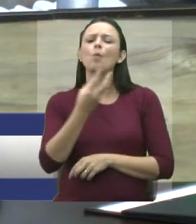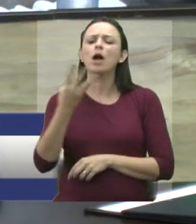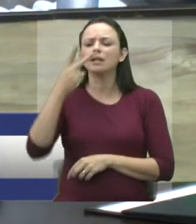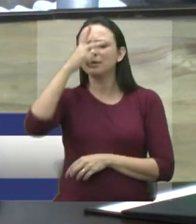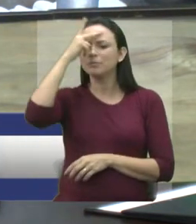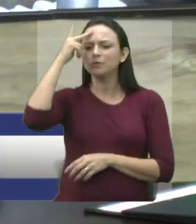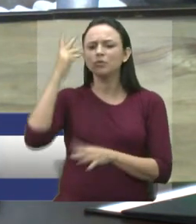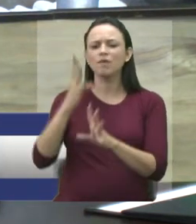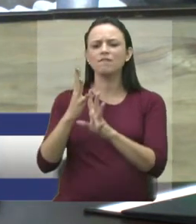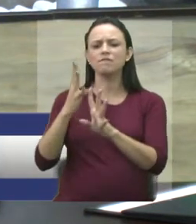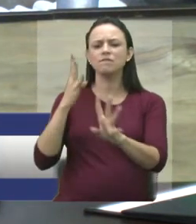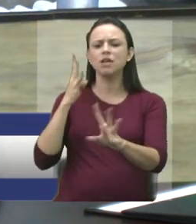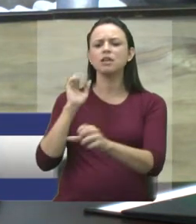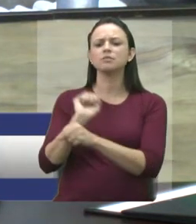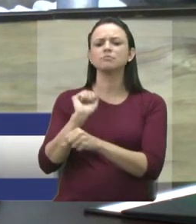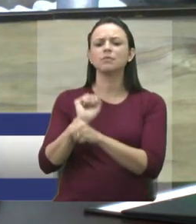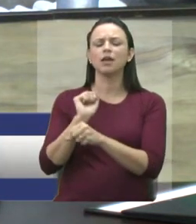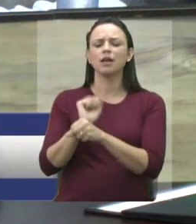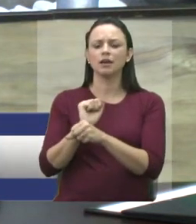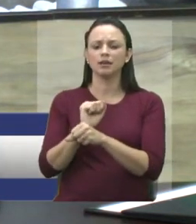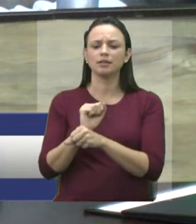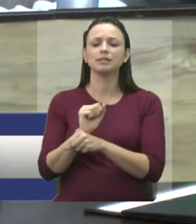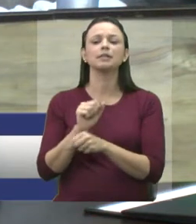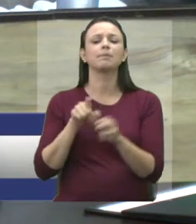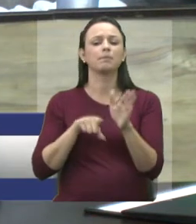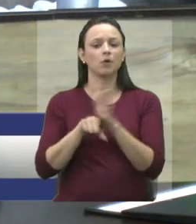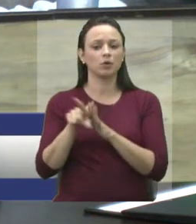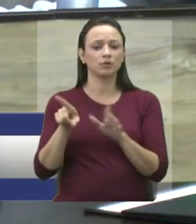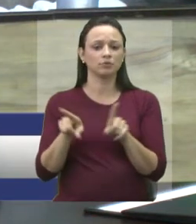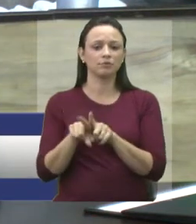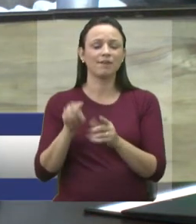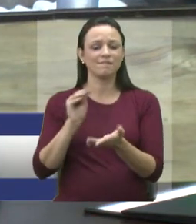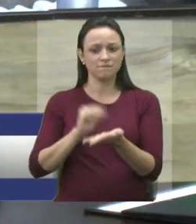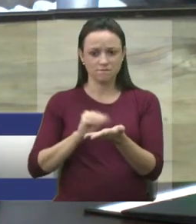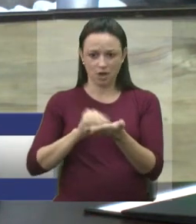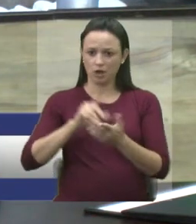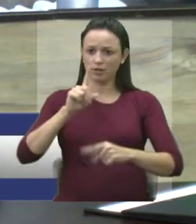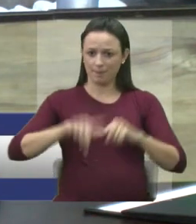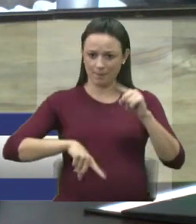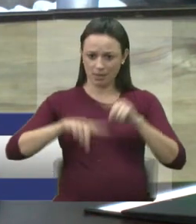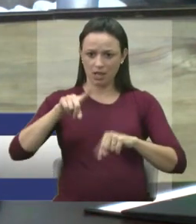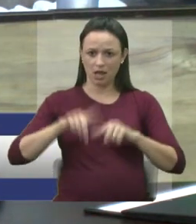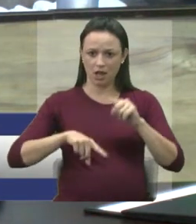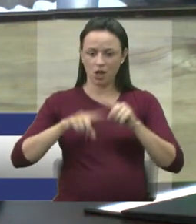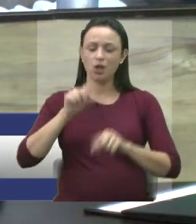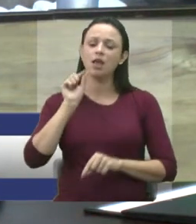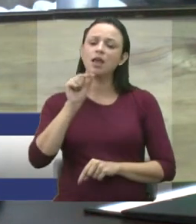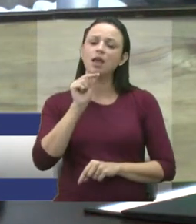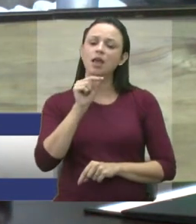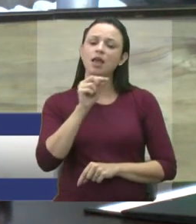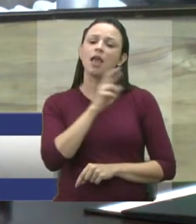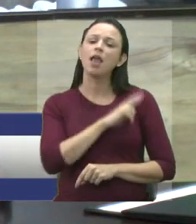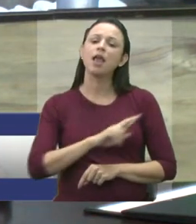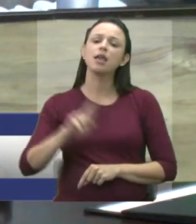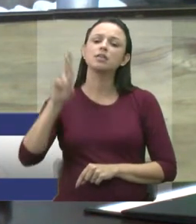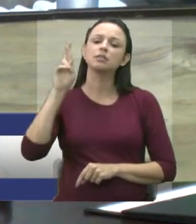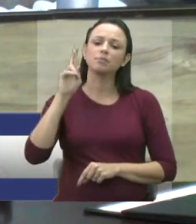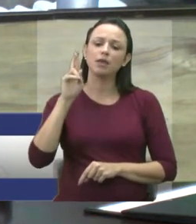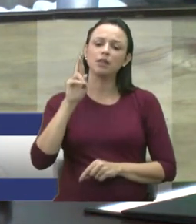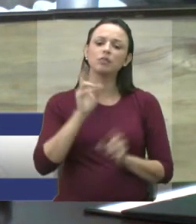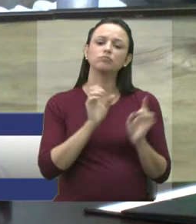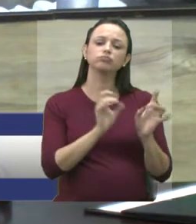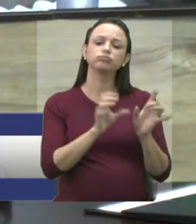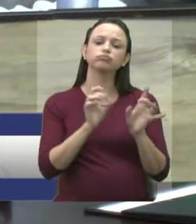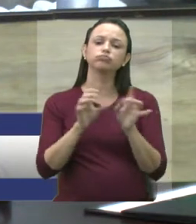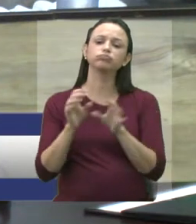atendimento? Questiona ainda se ocorre a falta de materiais e quem é responsável pelo fornecimento